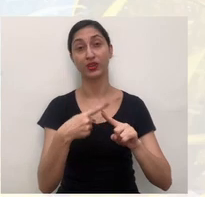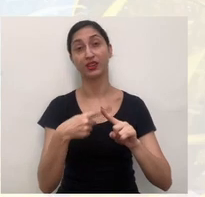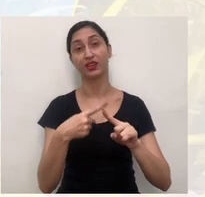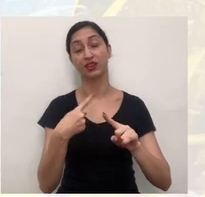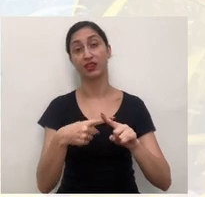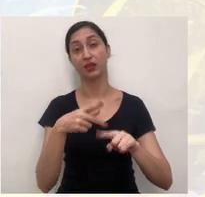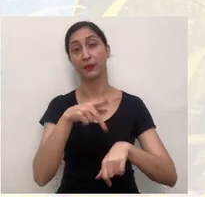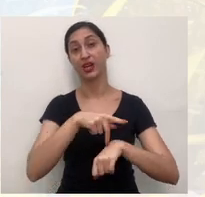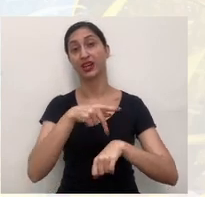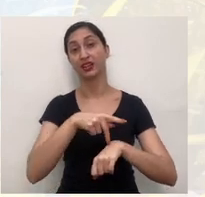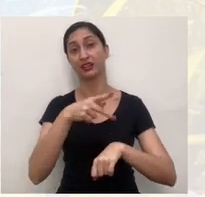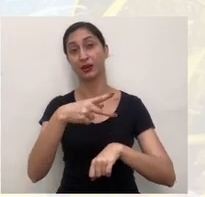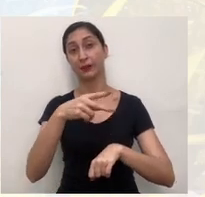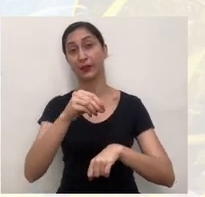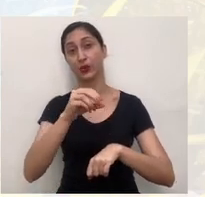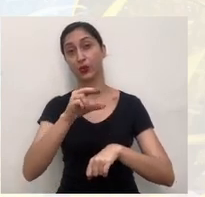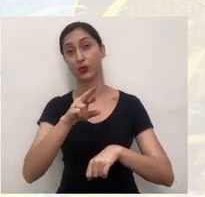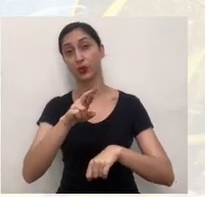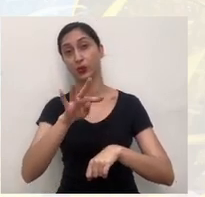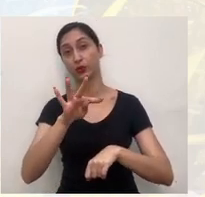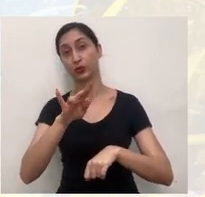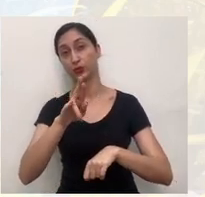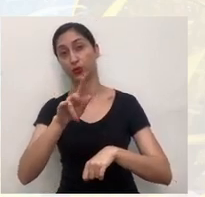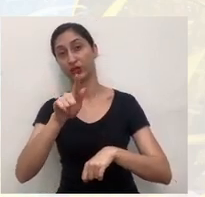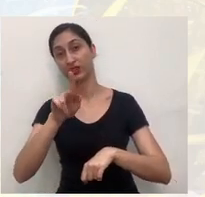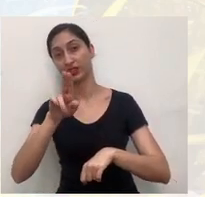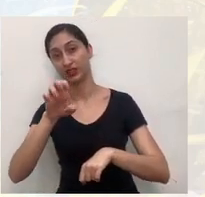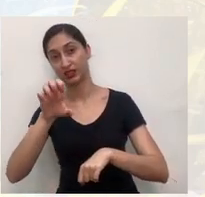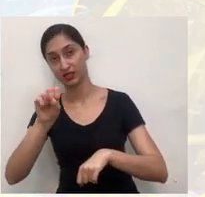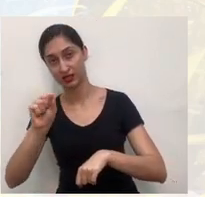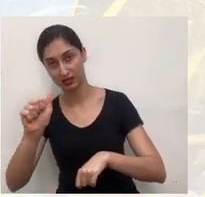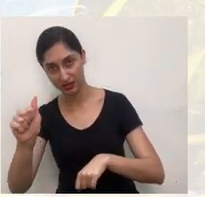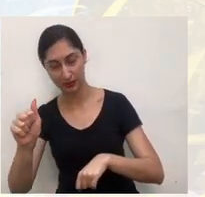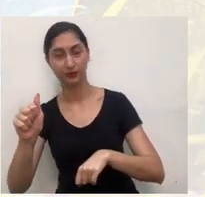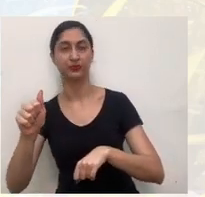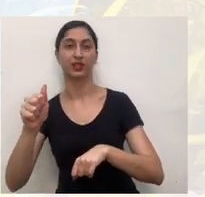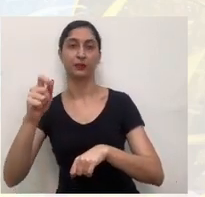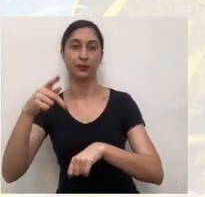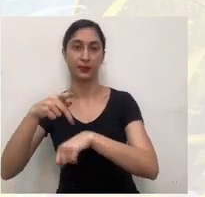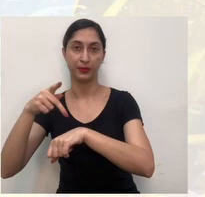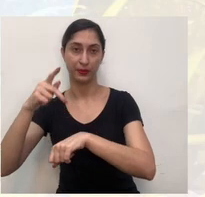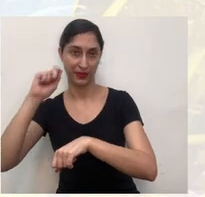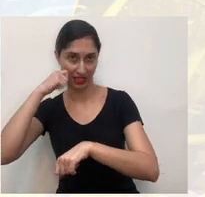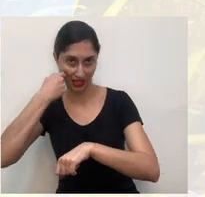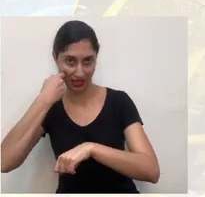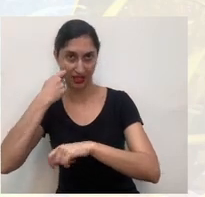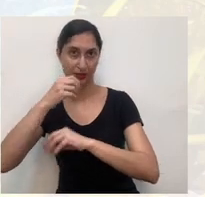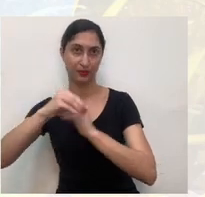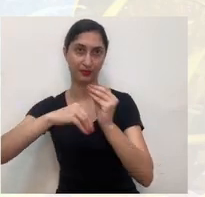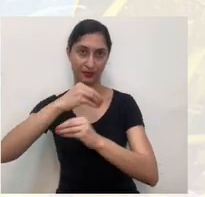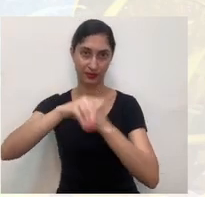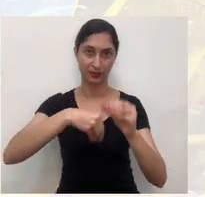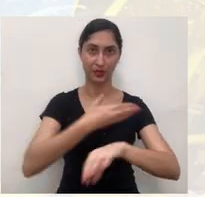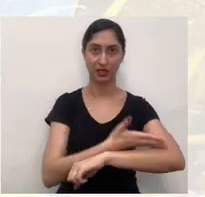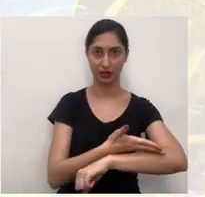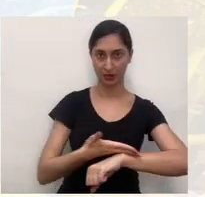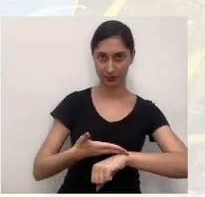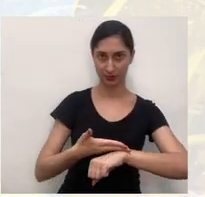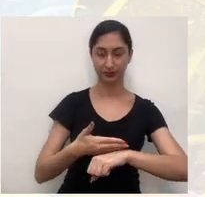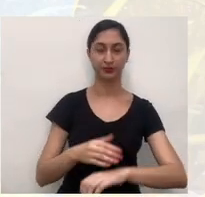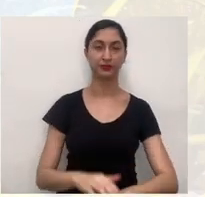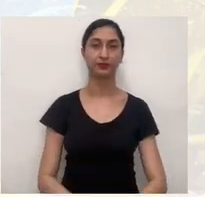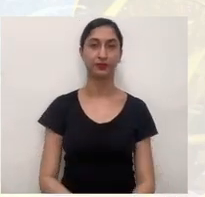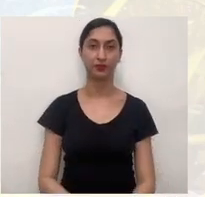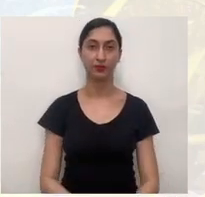pedra portuguesa preta, entremeado com pedra portuguesa branca. Né? E o resto